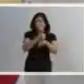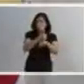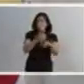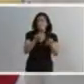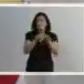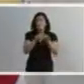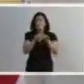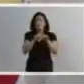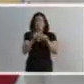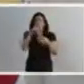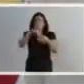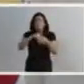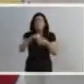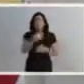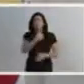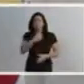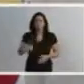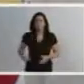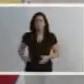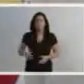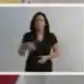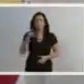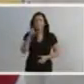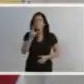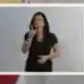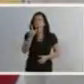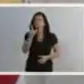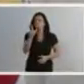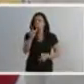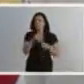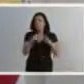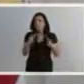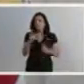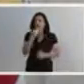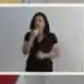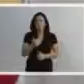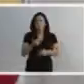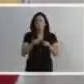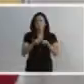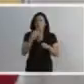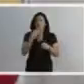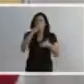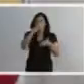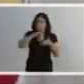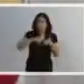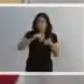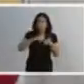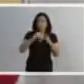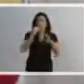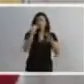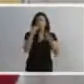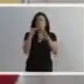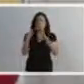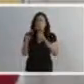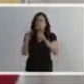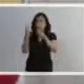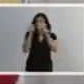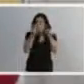compõem esse governo tivemos êxito na grande maioria também fizemos alguns requerimentos para várias autarquias